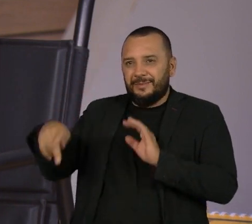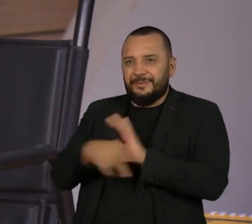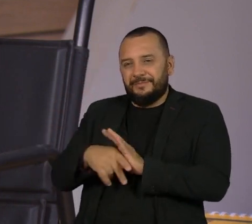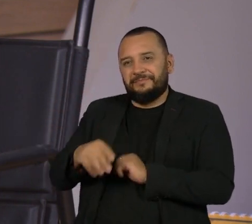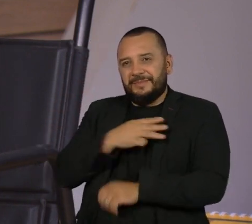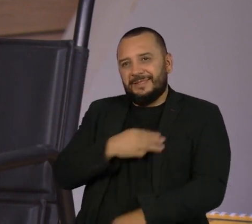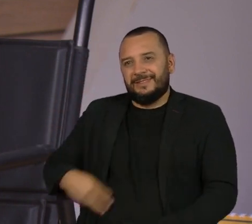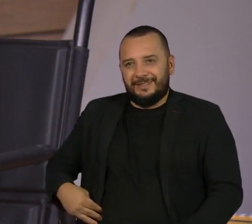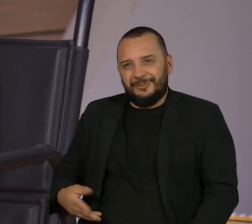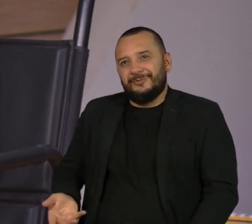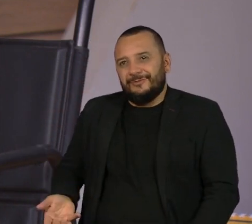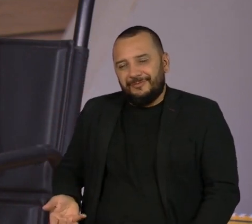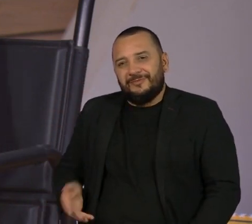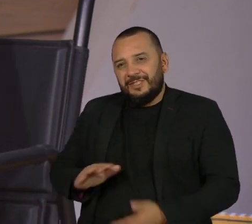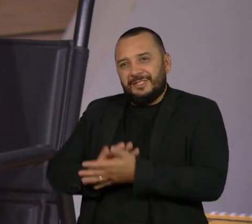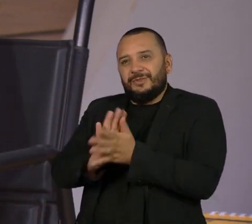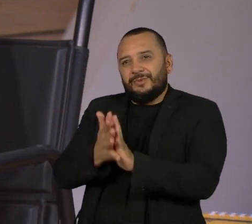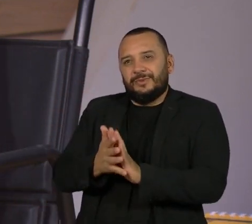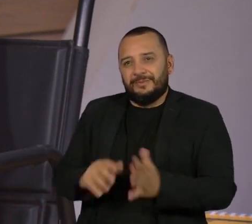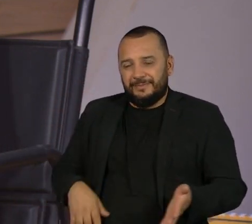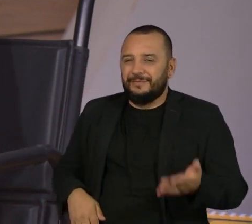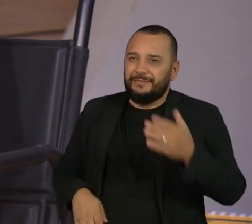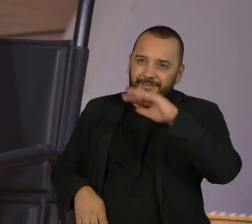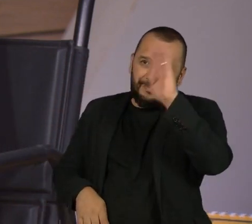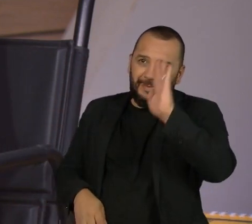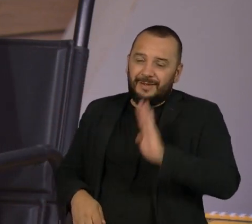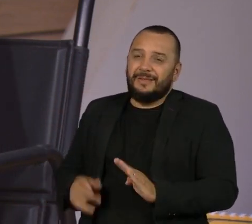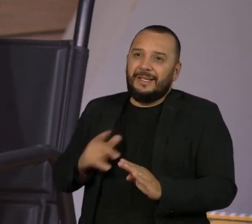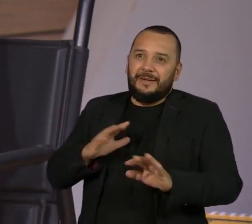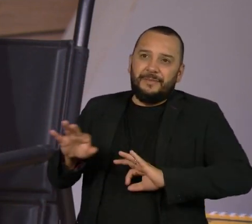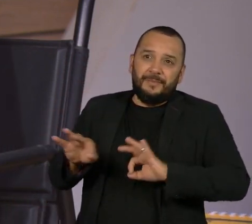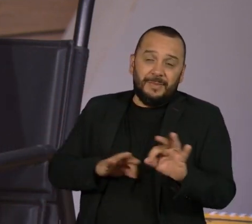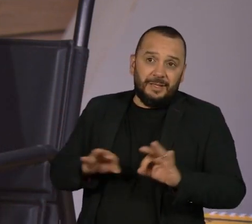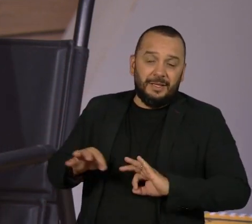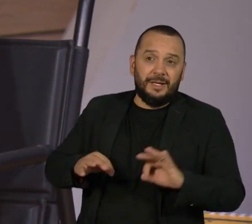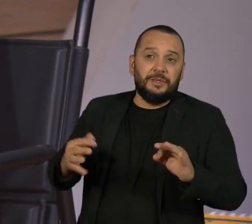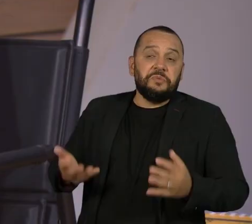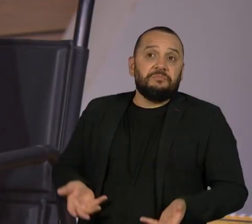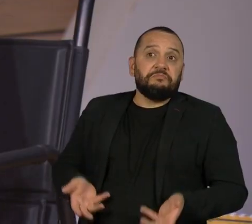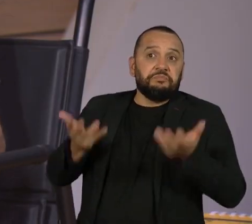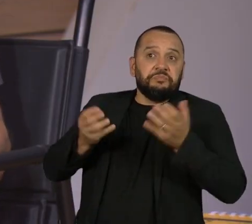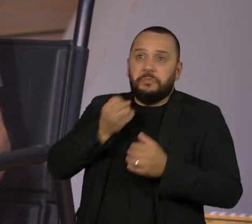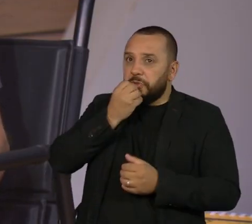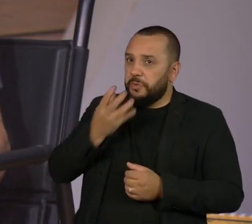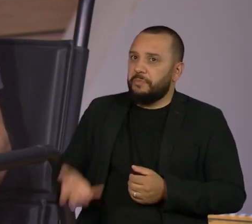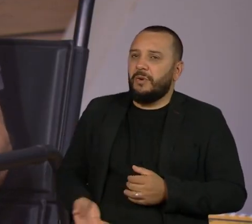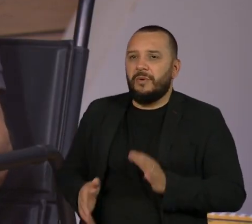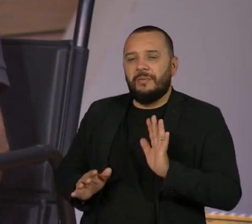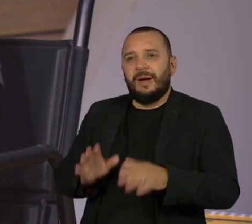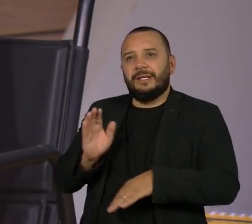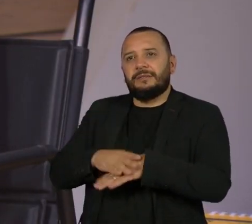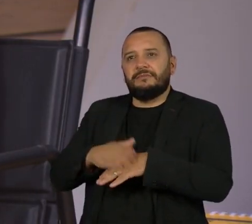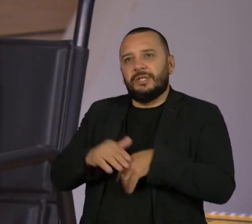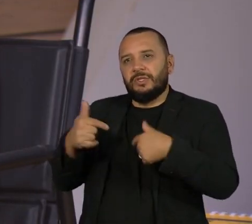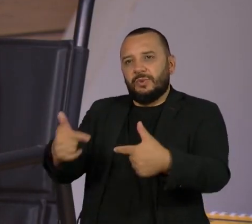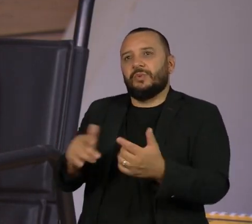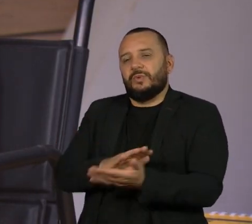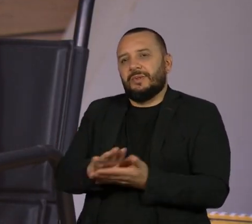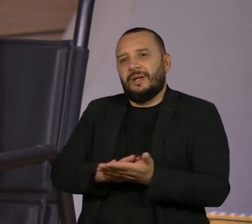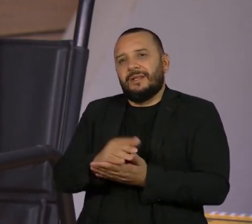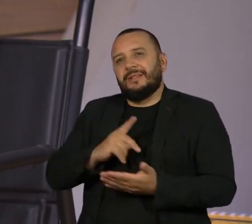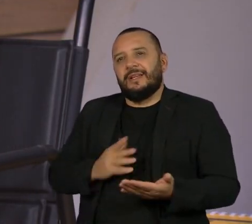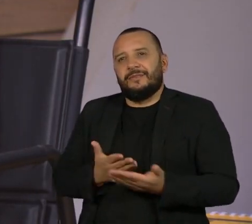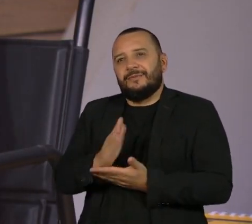fazer restauração florestal. O Brasil tem o Plano AVEG, que é um plano robusto, muito bom, mas que não executou. Então, tem um pouco de